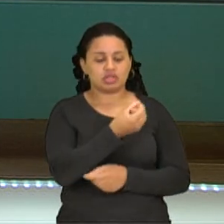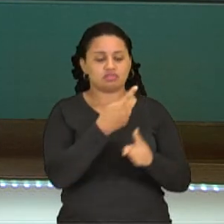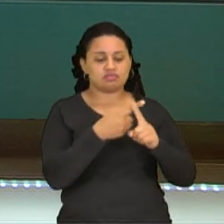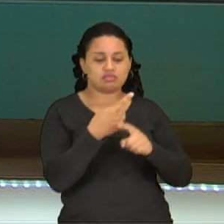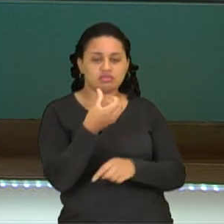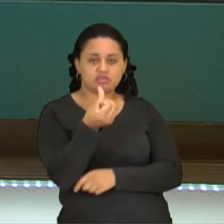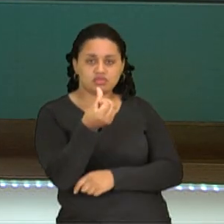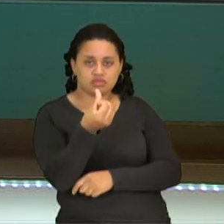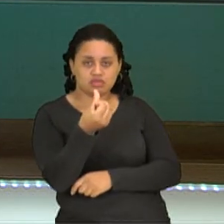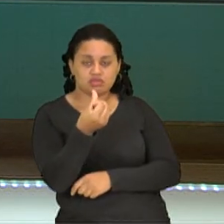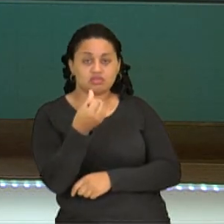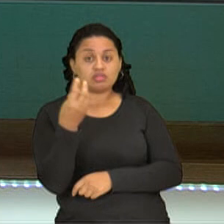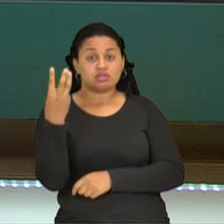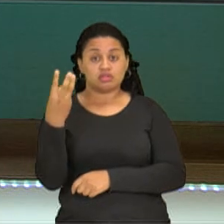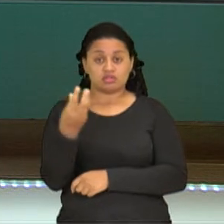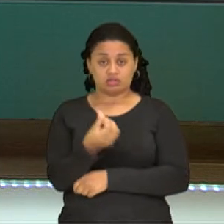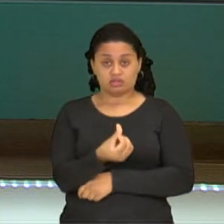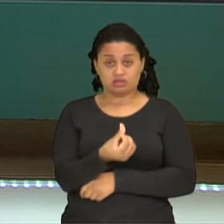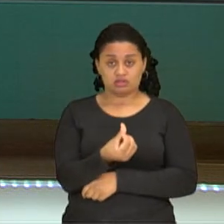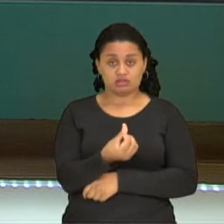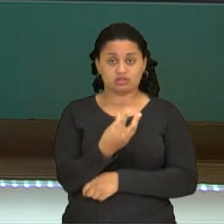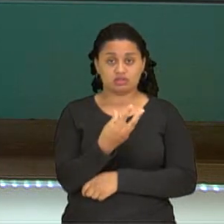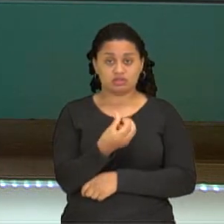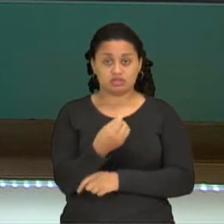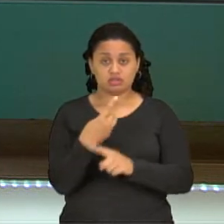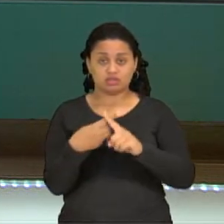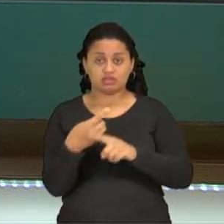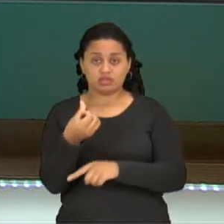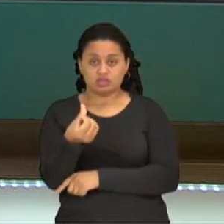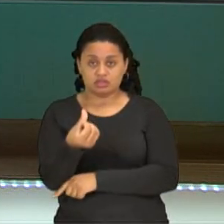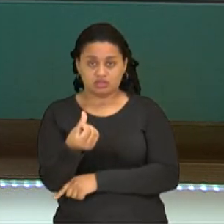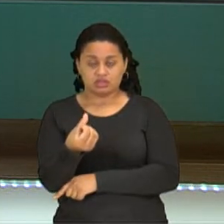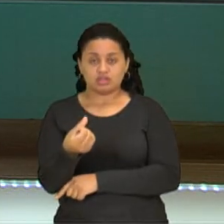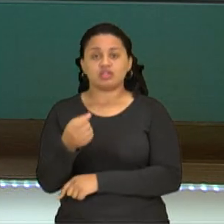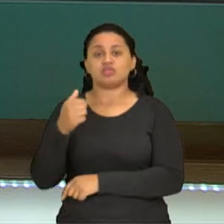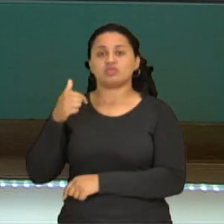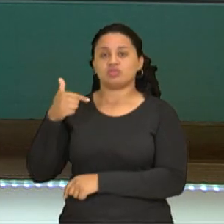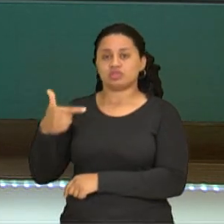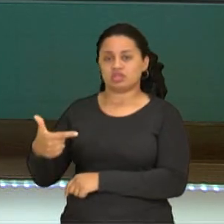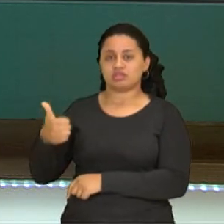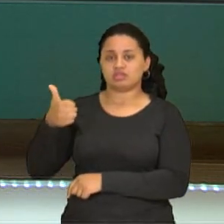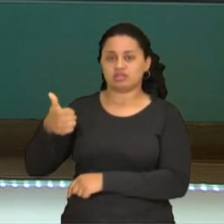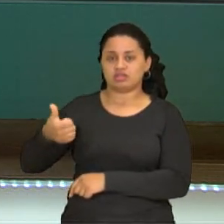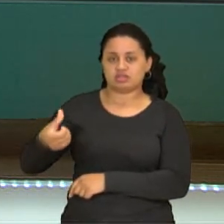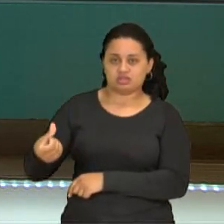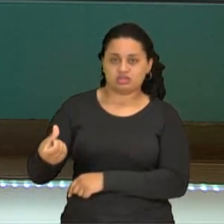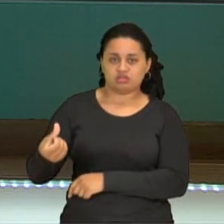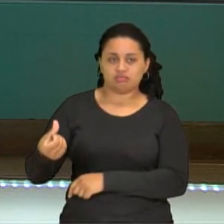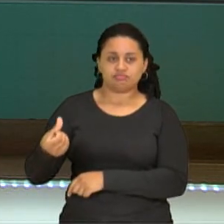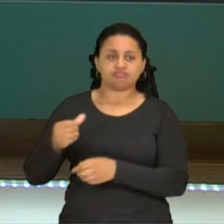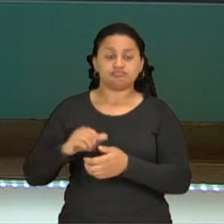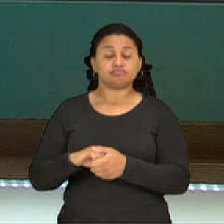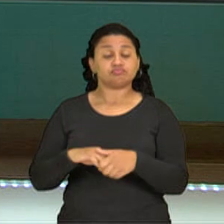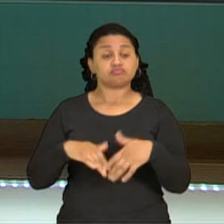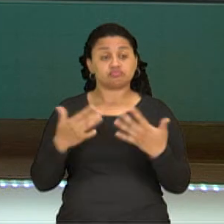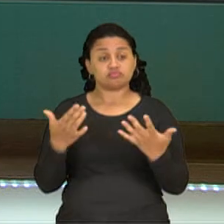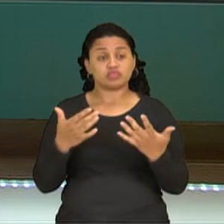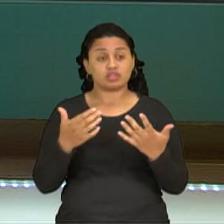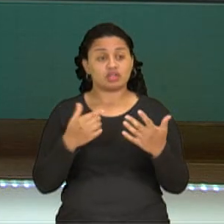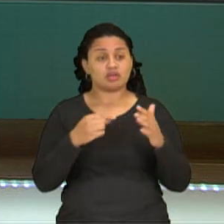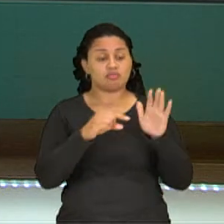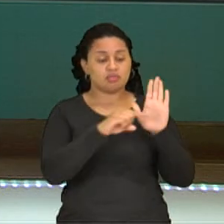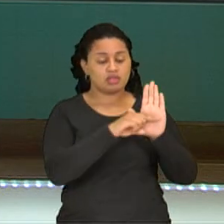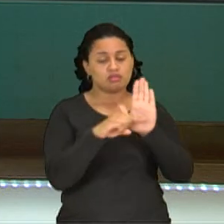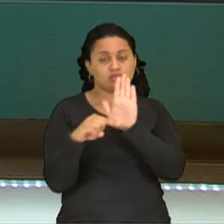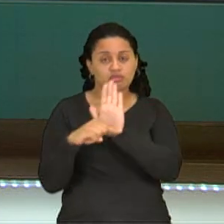6, 36. 36 vezes 6, 216. Ok, menos